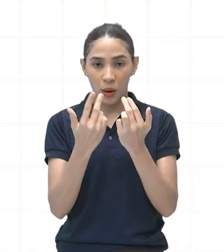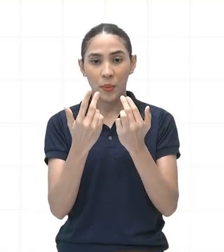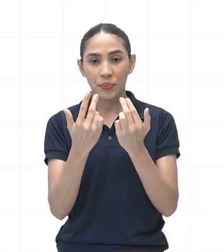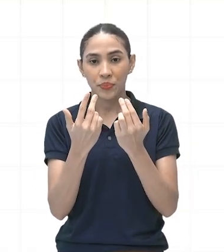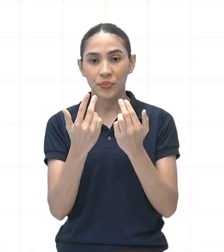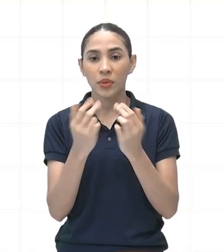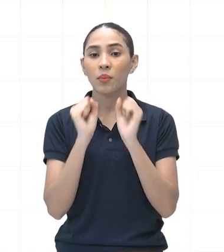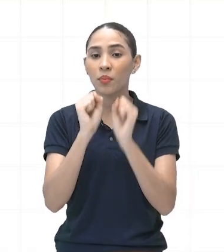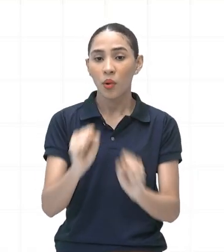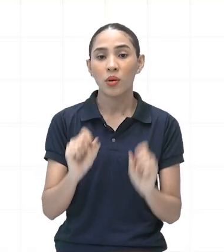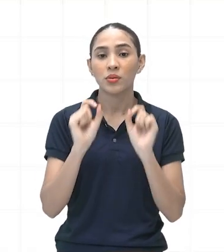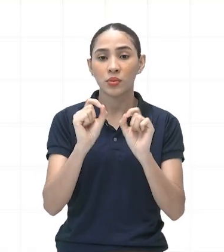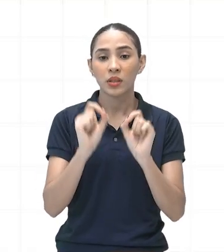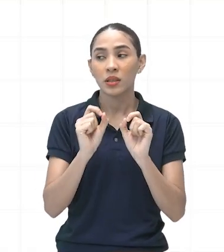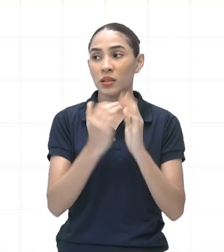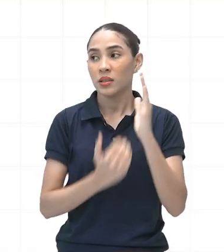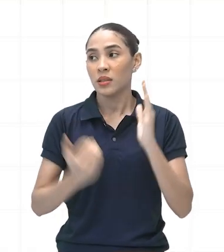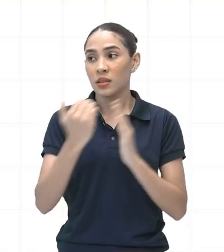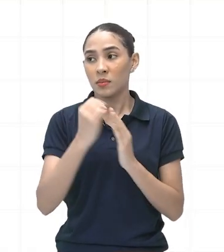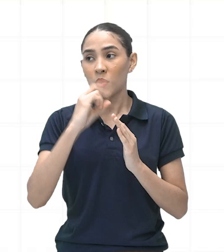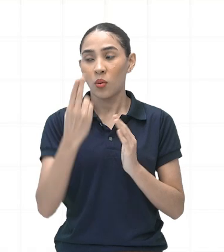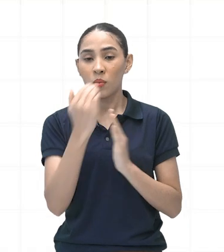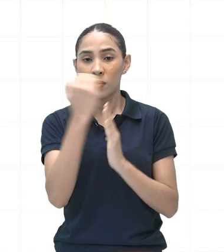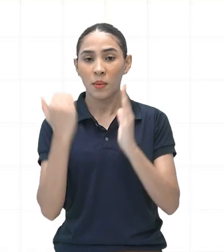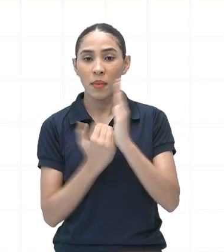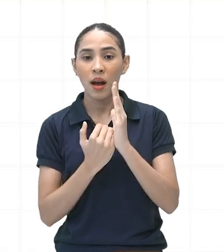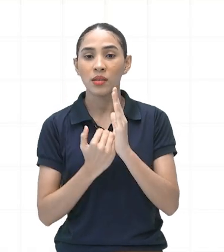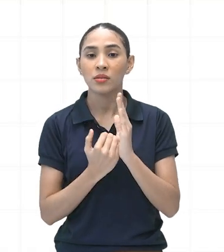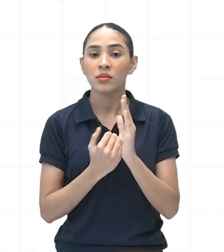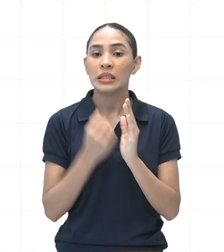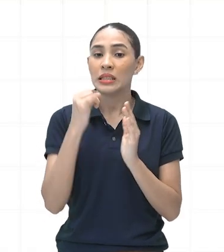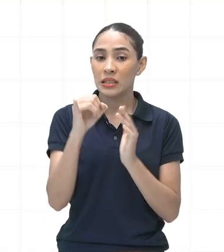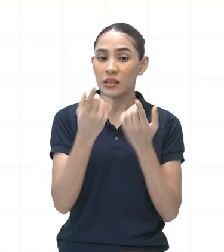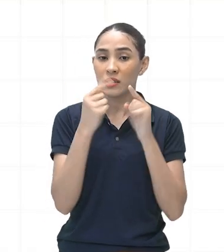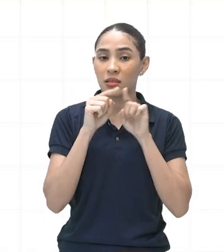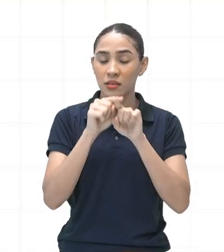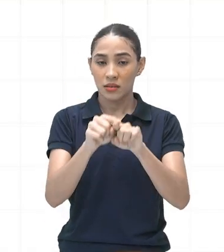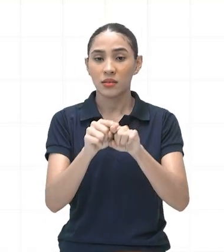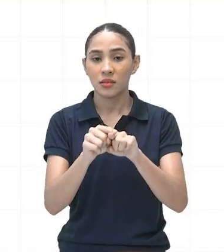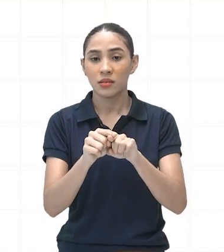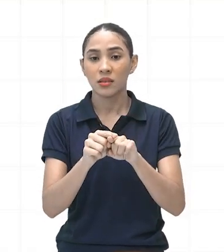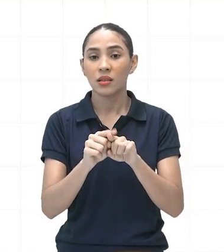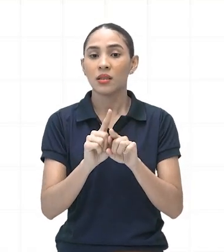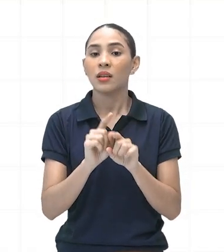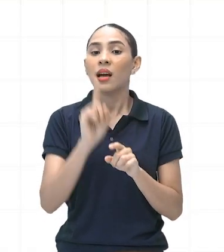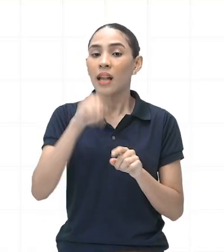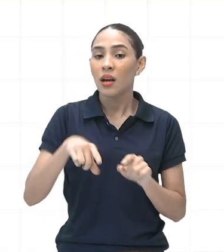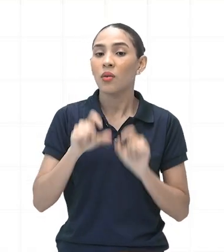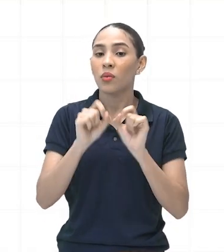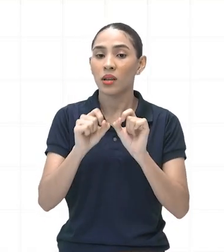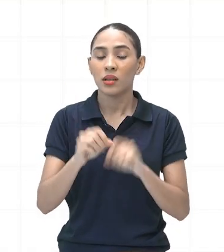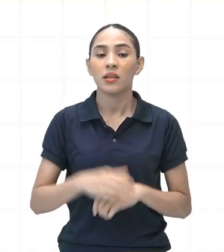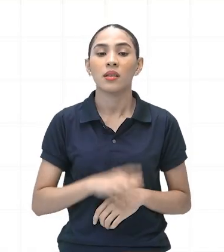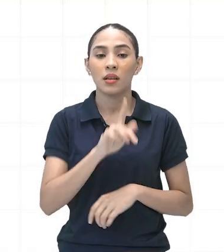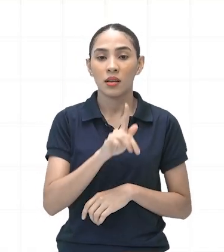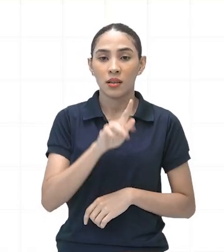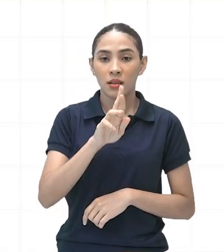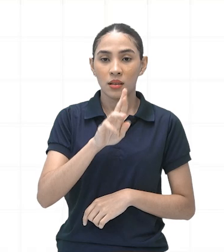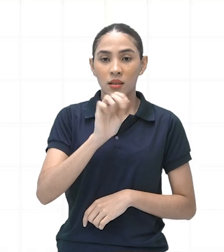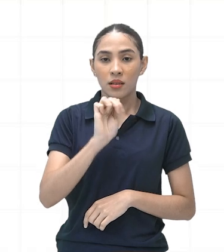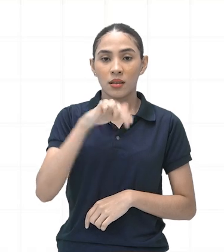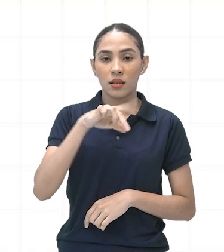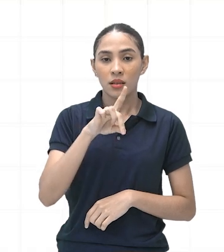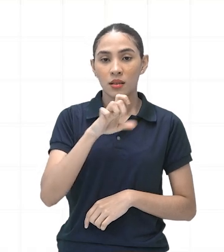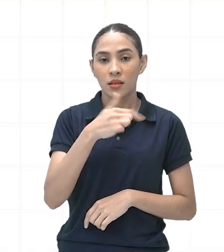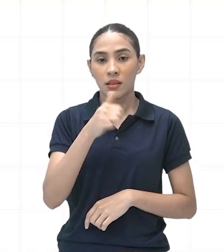né? Pode ser para cima ou para baixo, quando elas forem na mesma direção, a gente diz que elas são grandezas